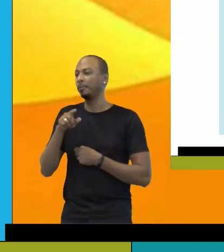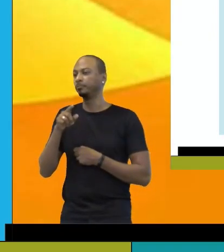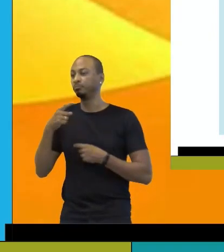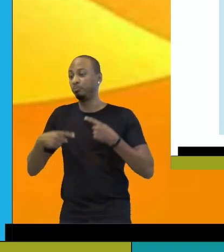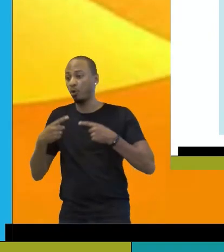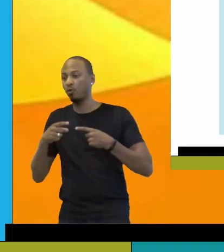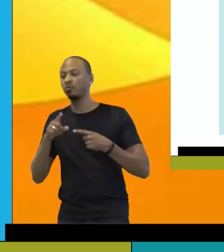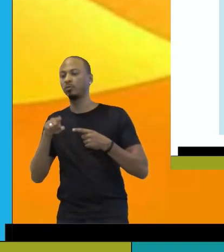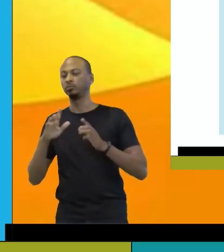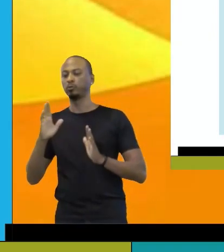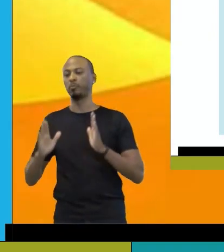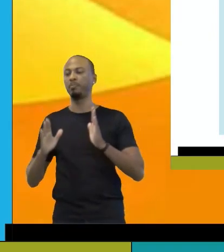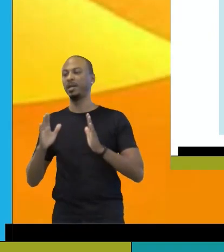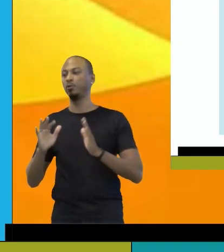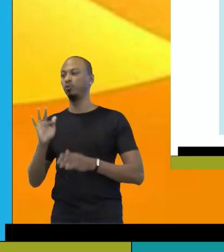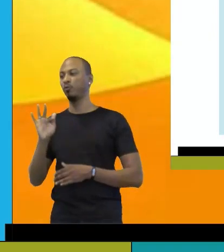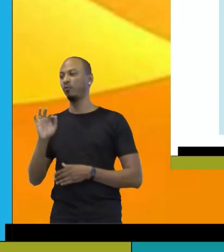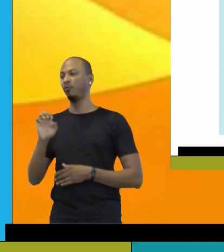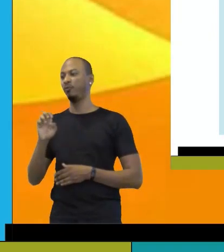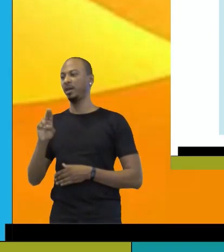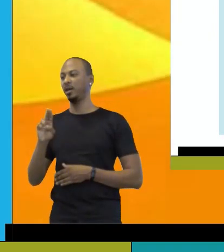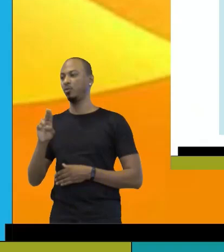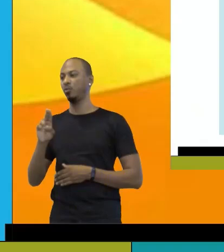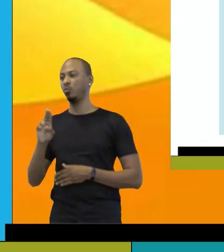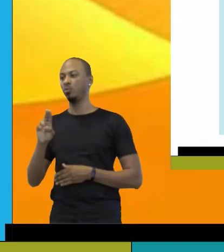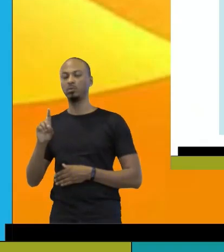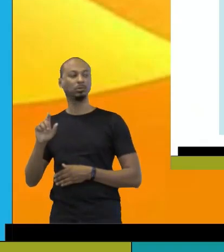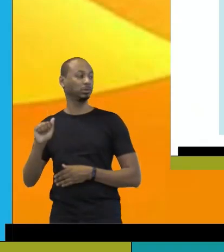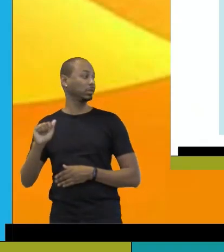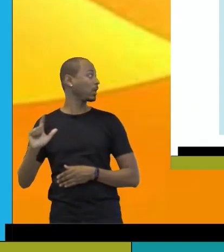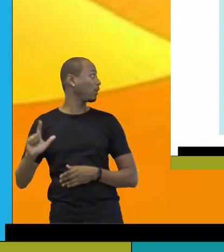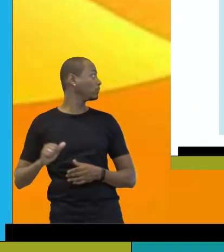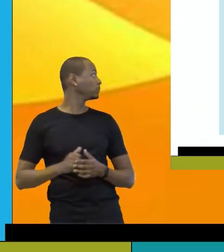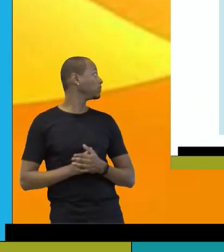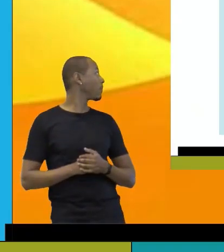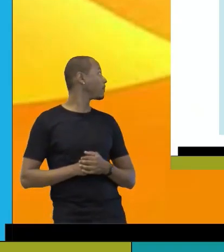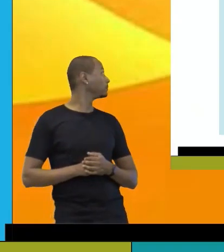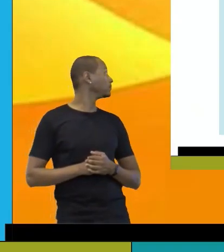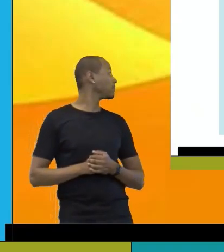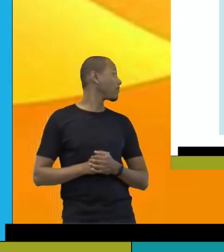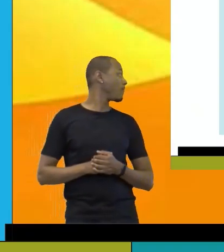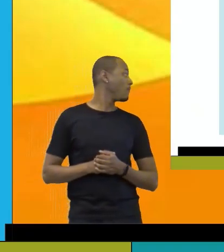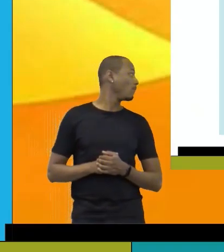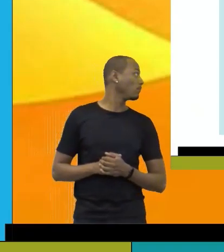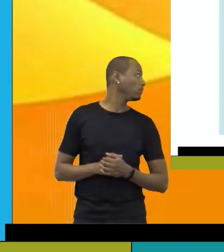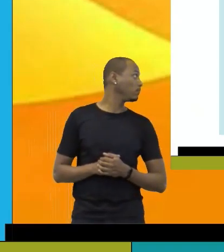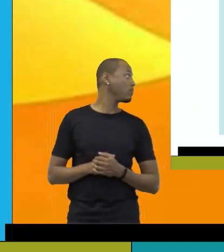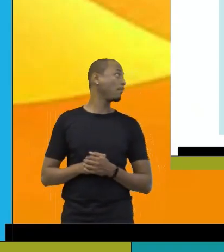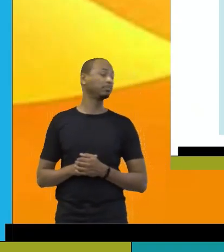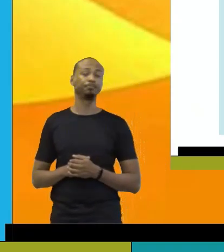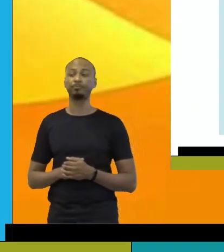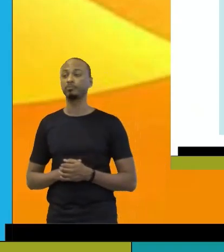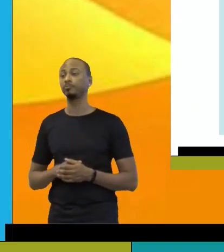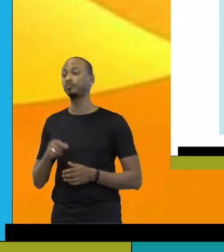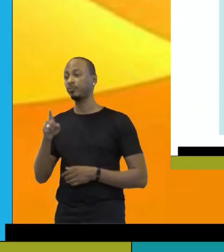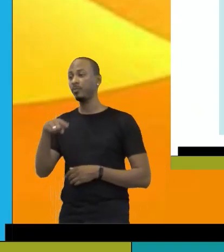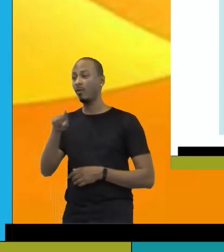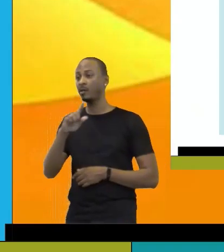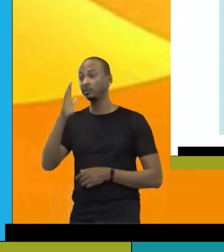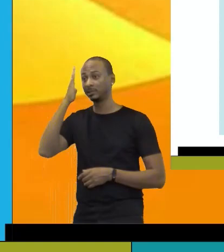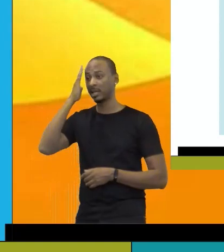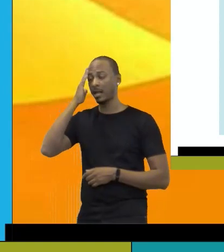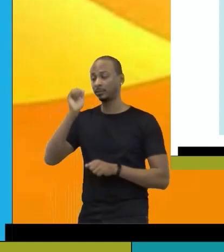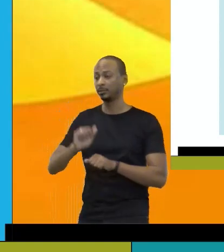feudal. Então, fiz aqui uma construção histórica desse contexto para que vocês pudessem entender o porquê